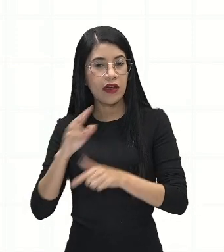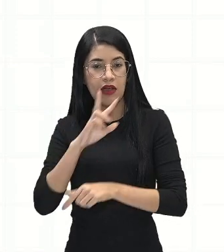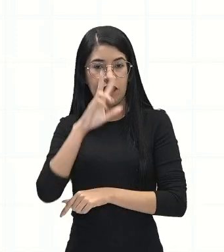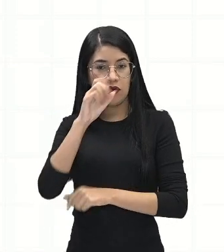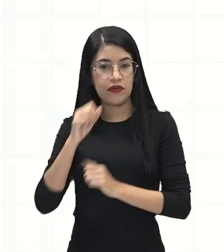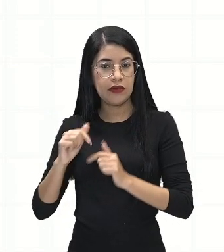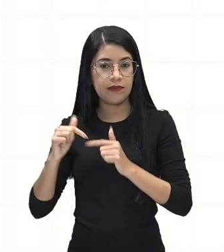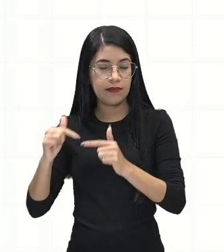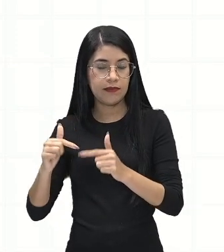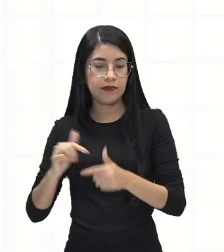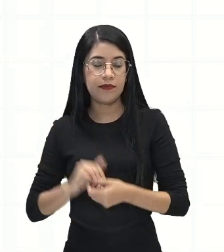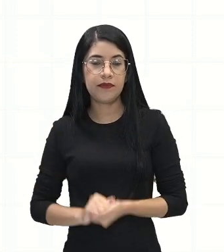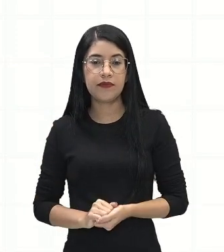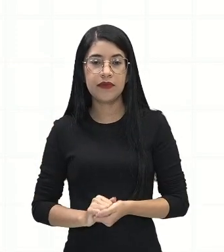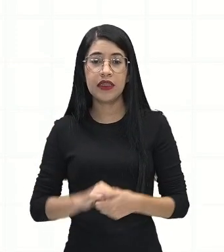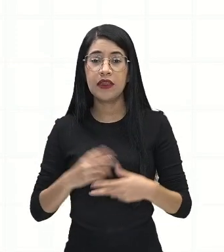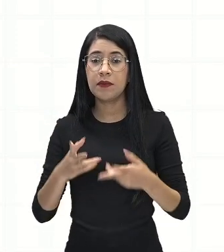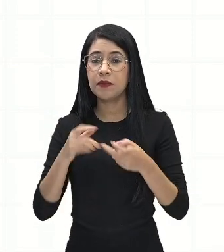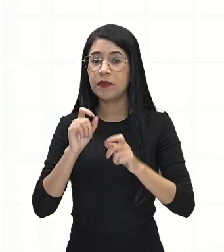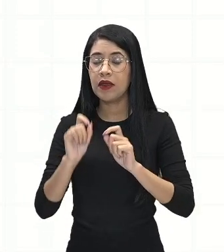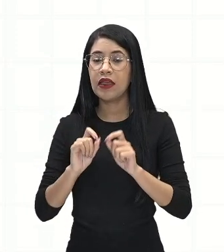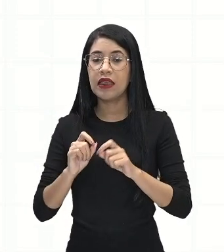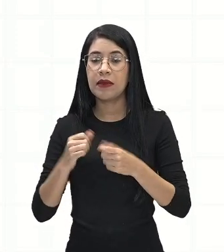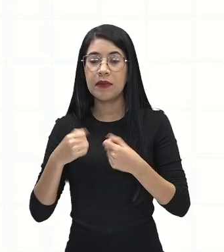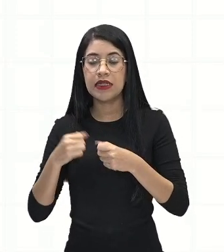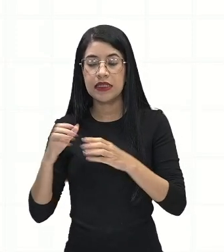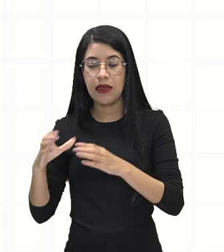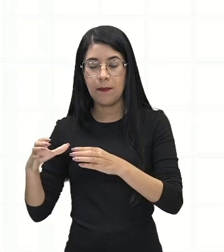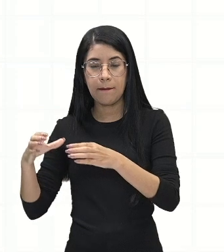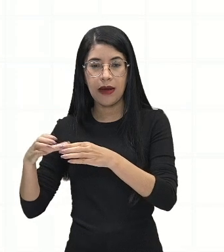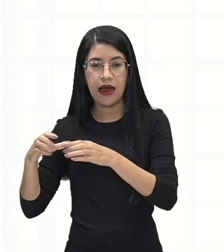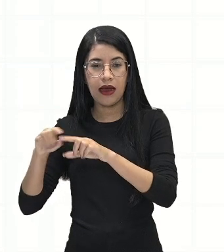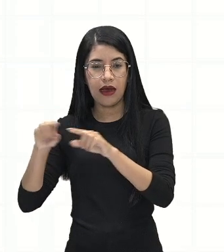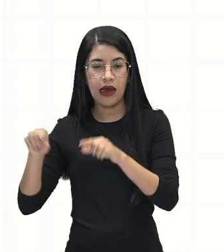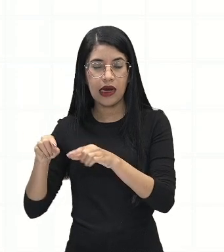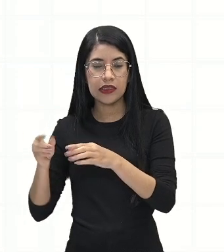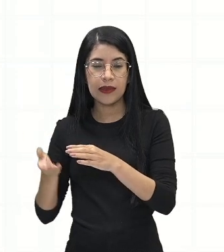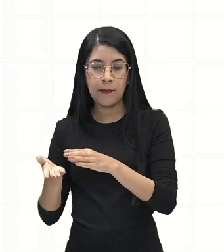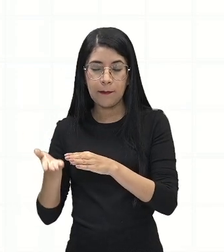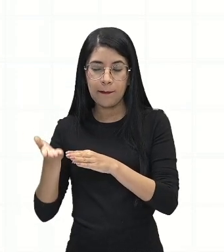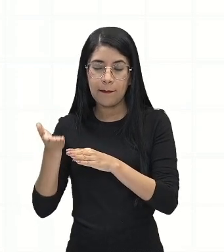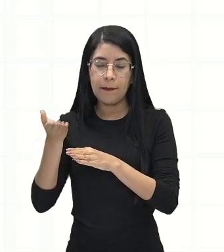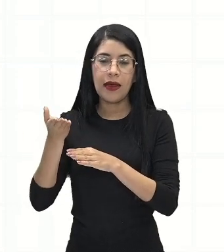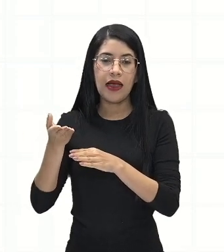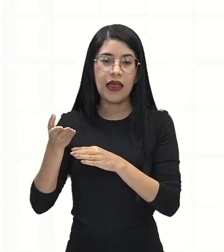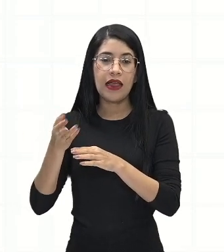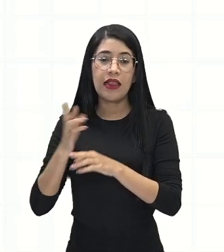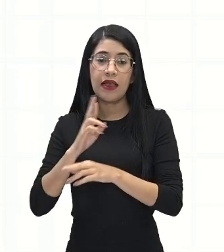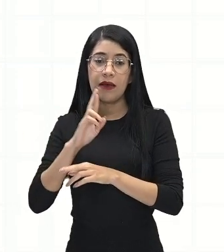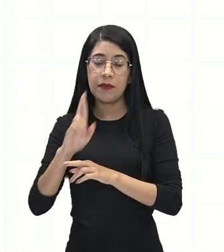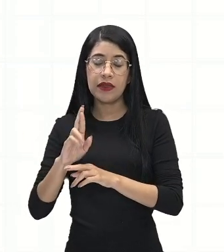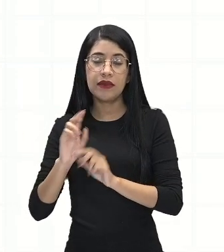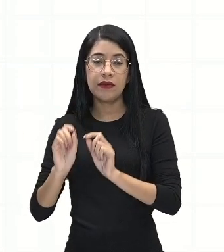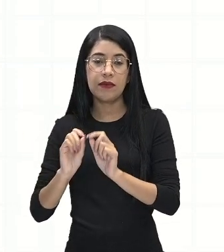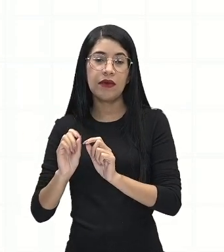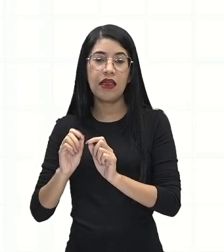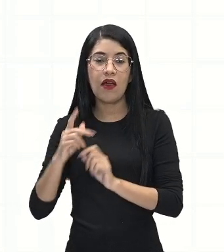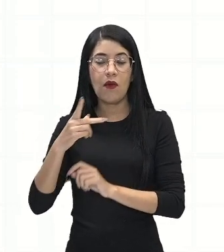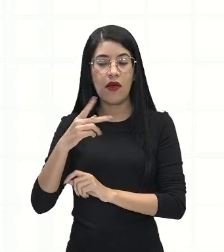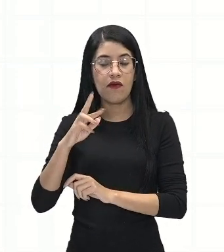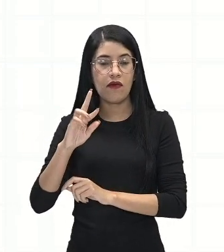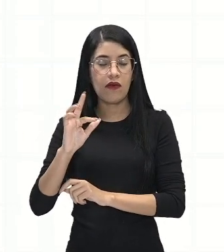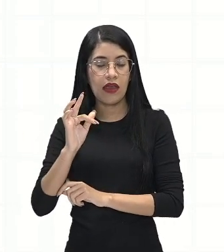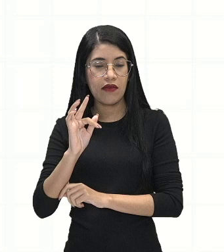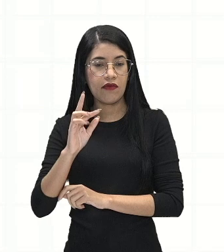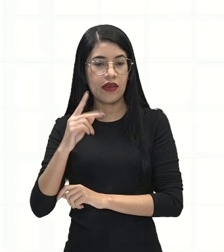vê aí, olha, que esse objeto para ser levantado, ele vai representar a força resistente, né, como a gente